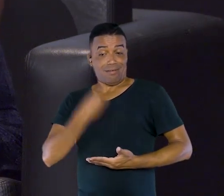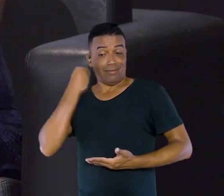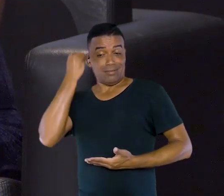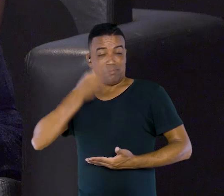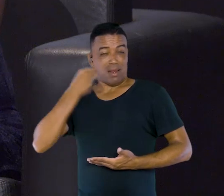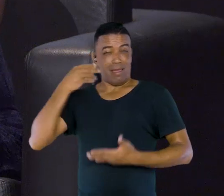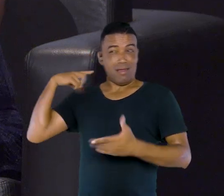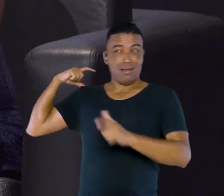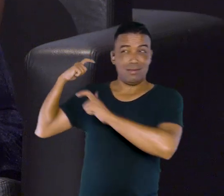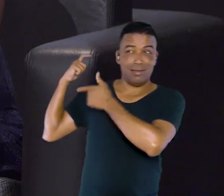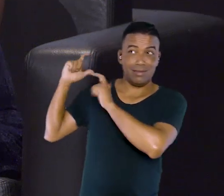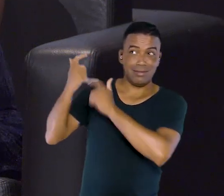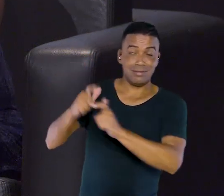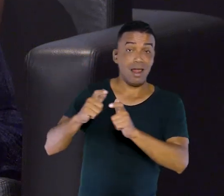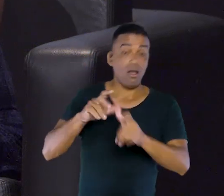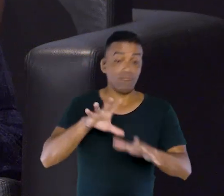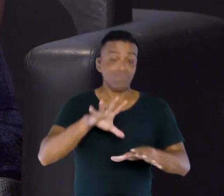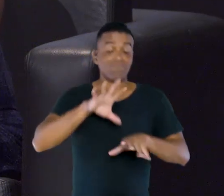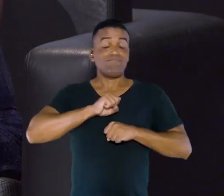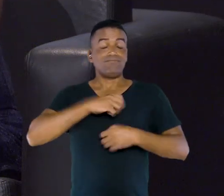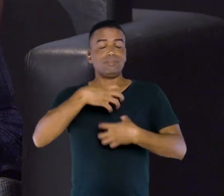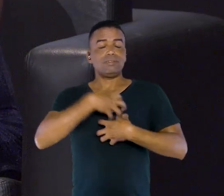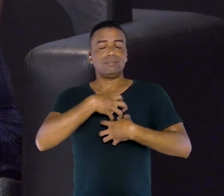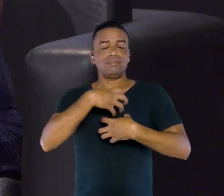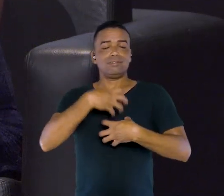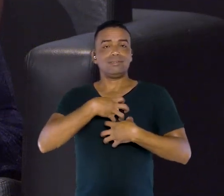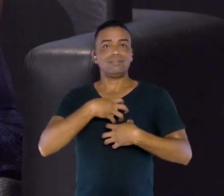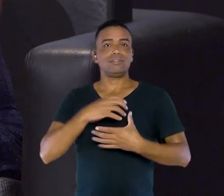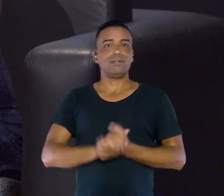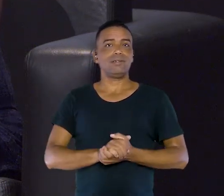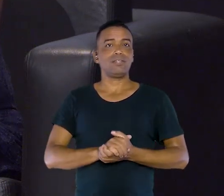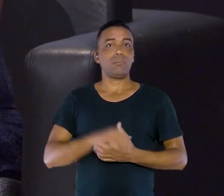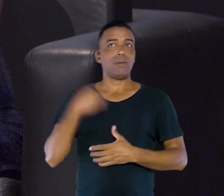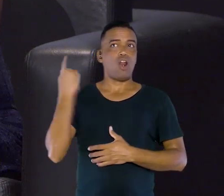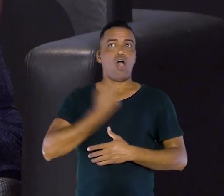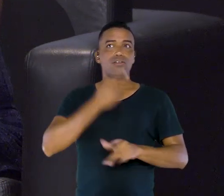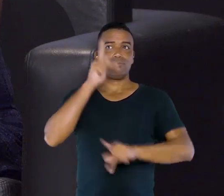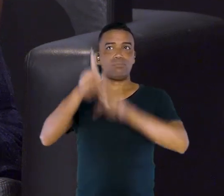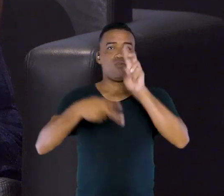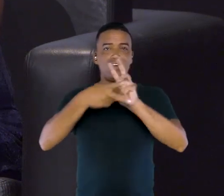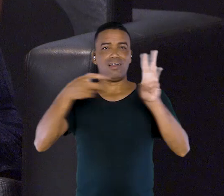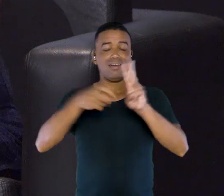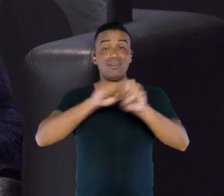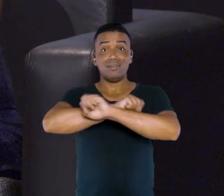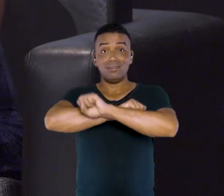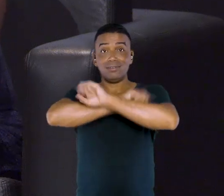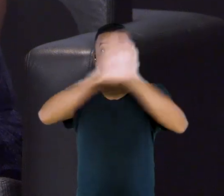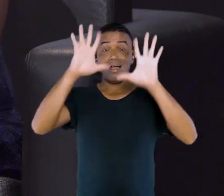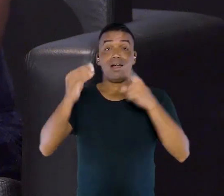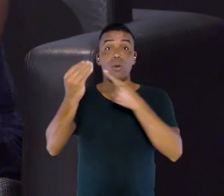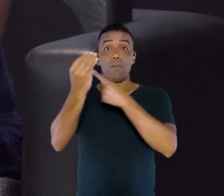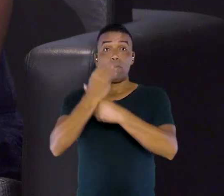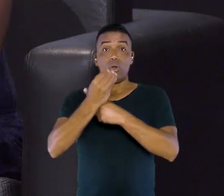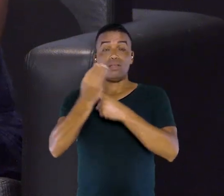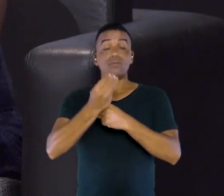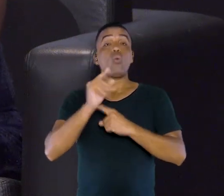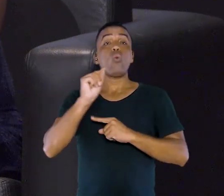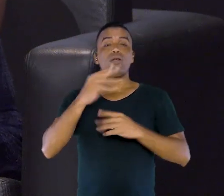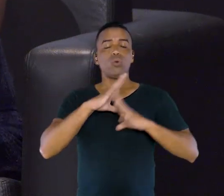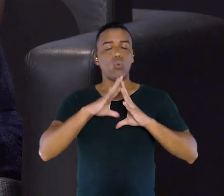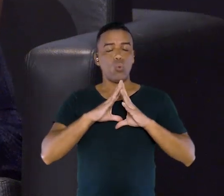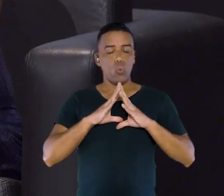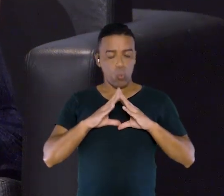sentir. Acho muito bonito hoje, que é uma coisa muito clara para a gente, essa proteção de cura,